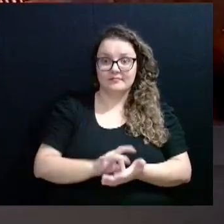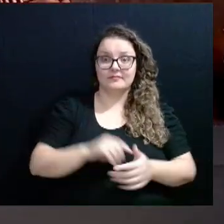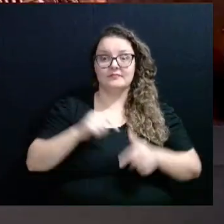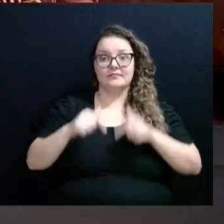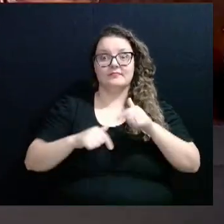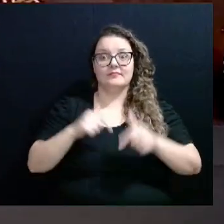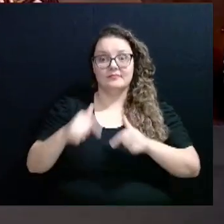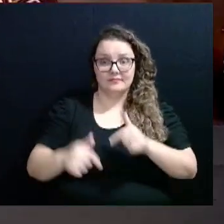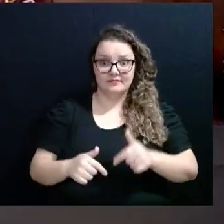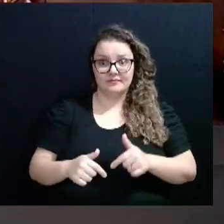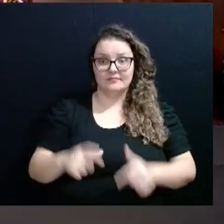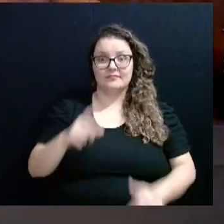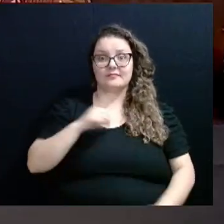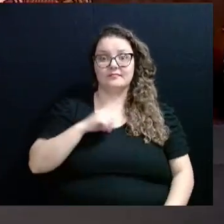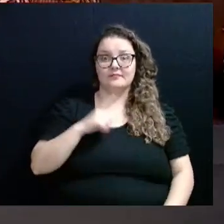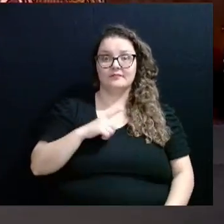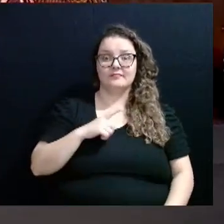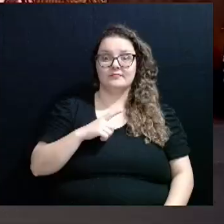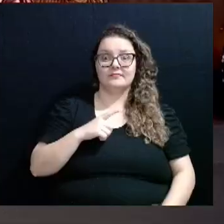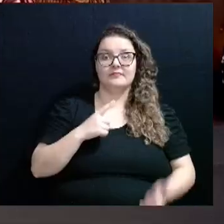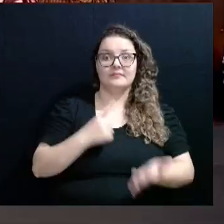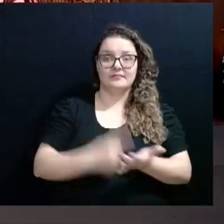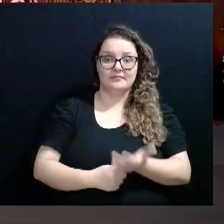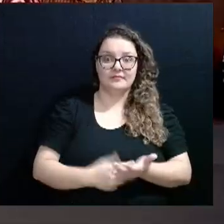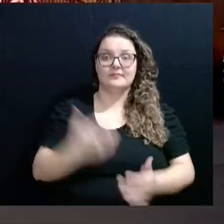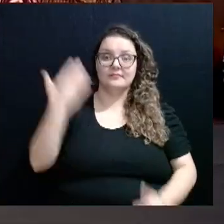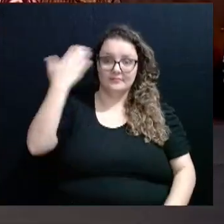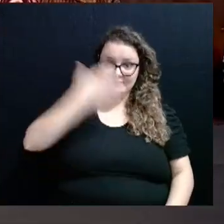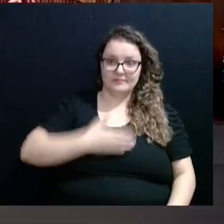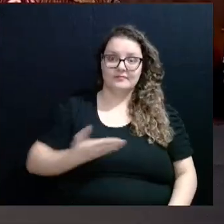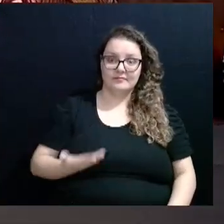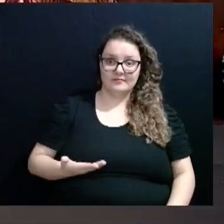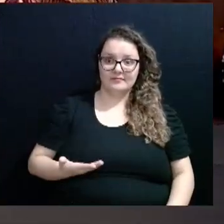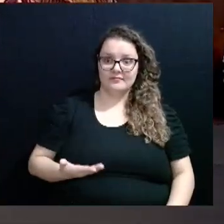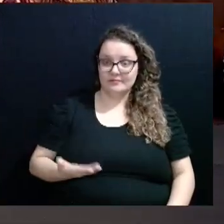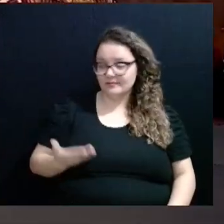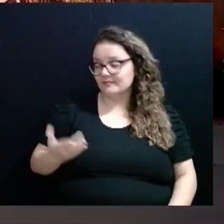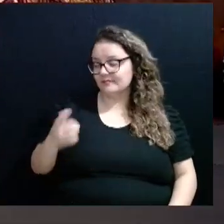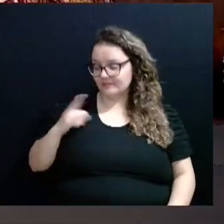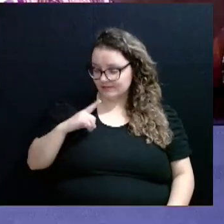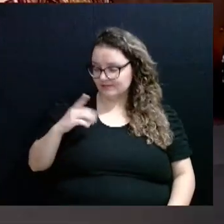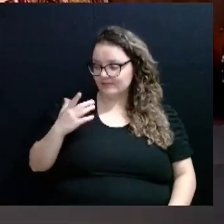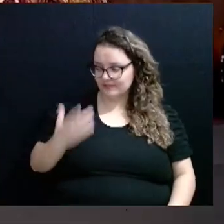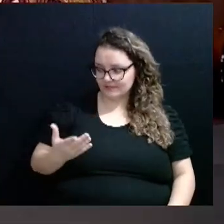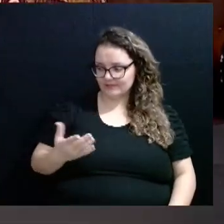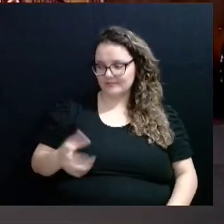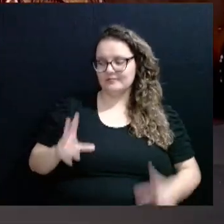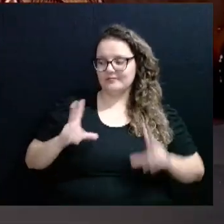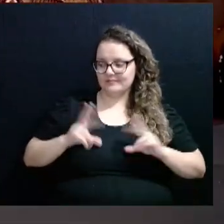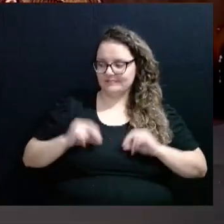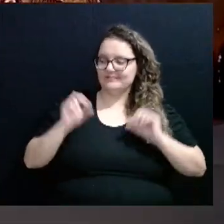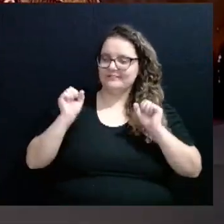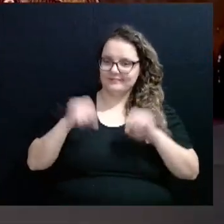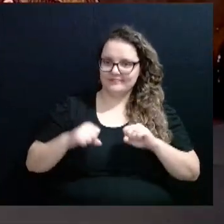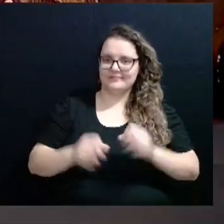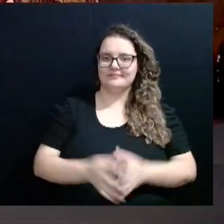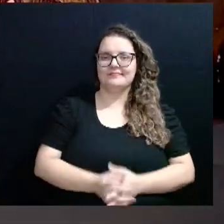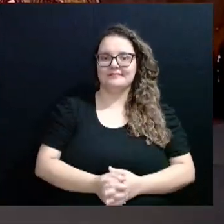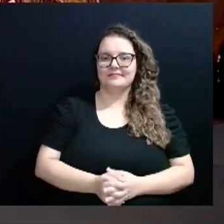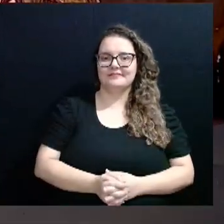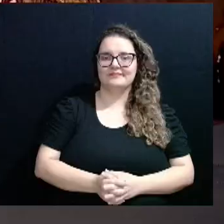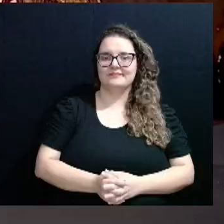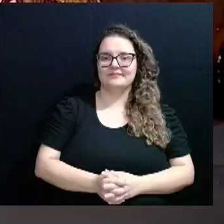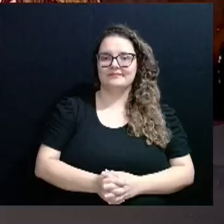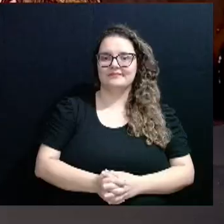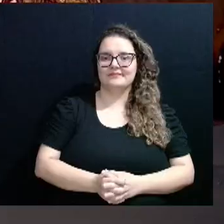tem compromisso e comprovado. E você tem isso. Então você merece sim. Viu? Como a Clébia